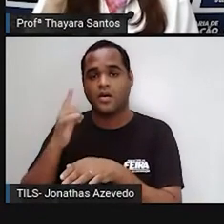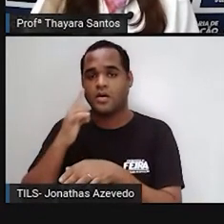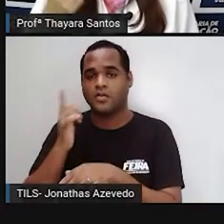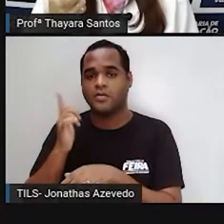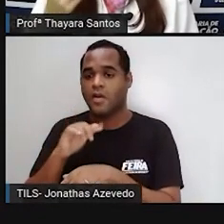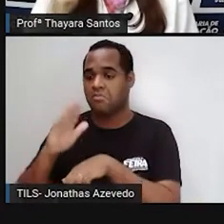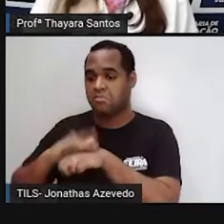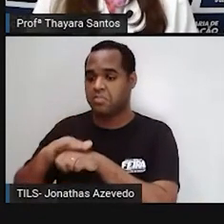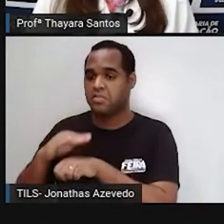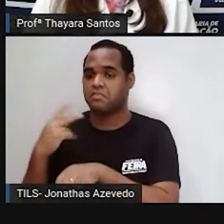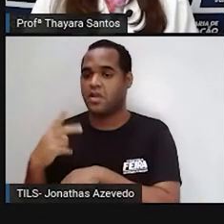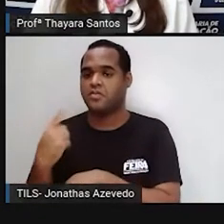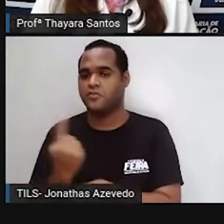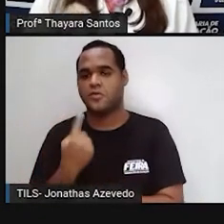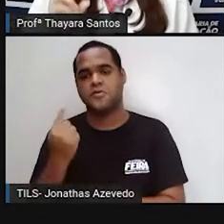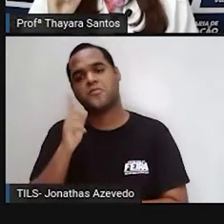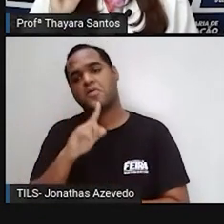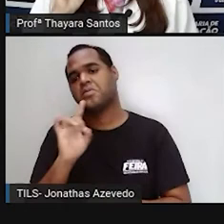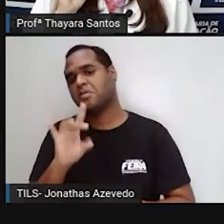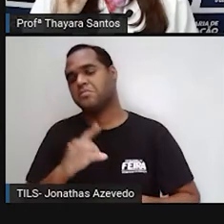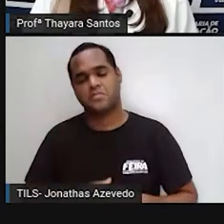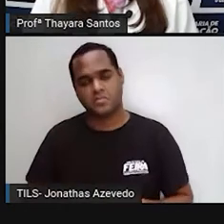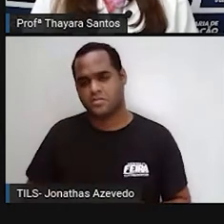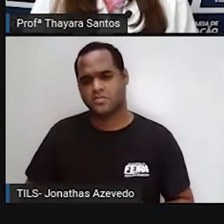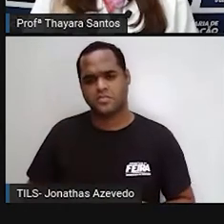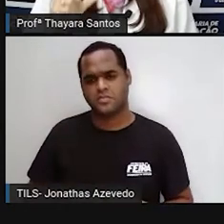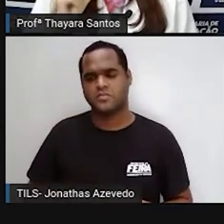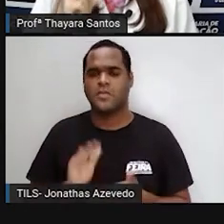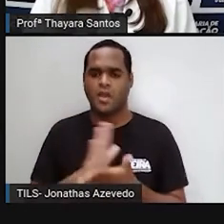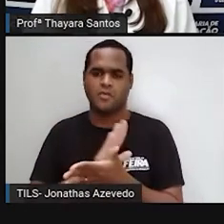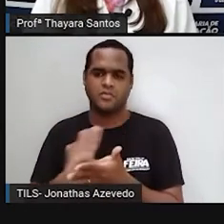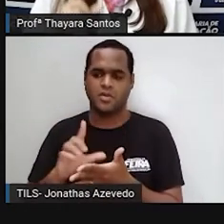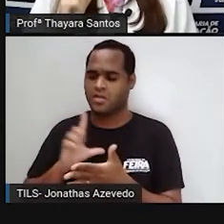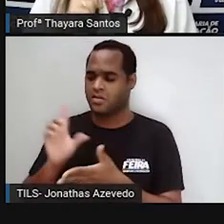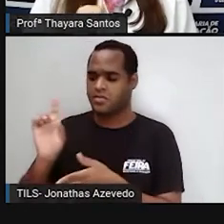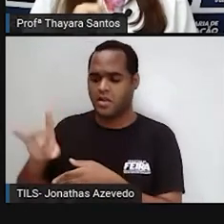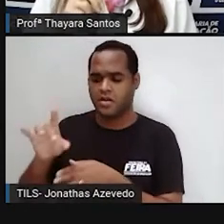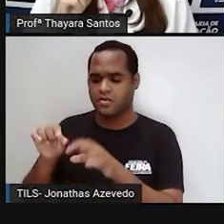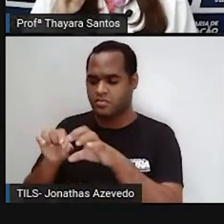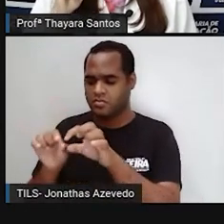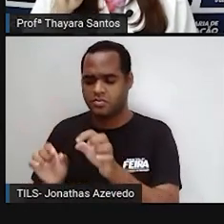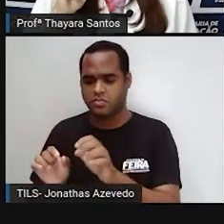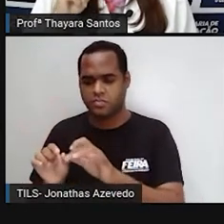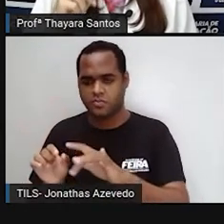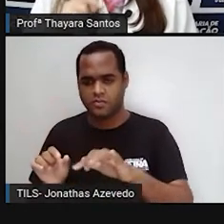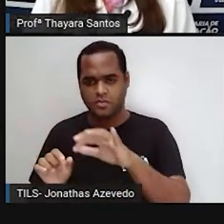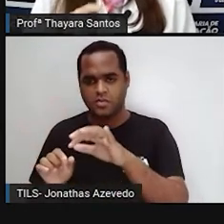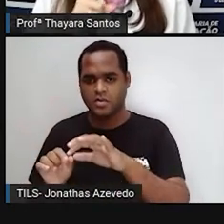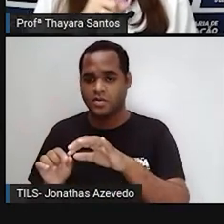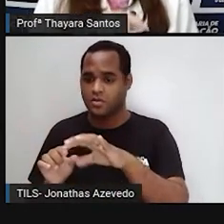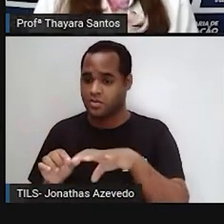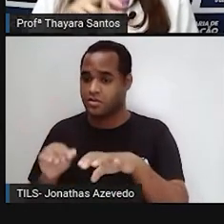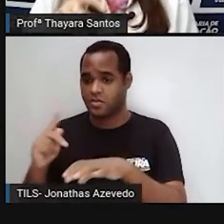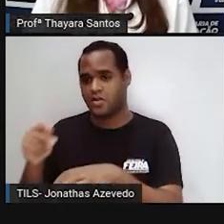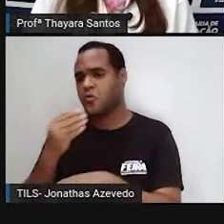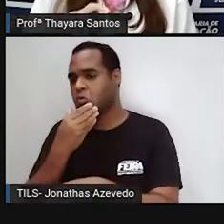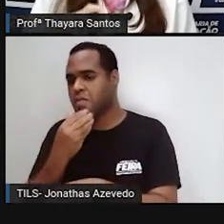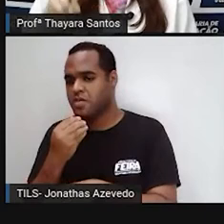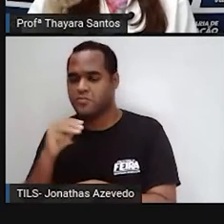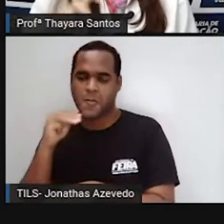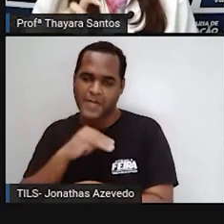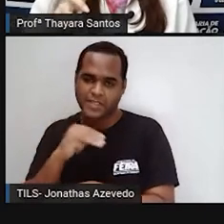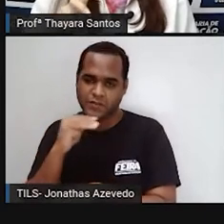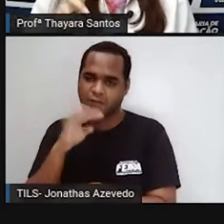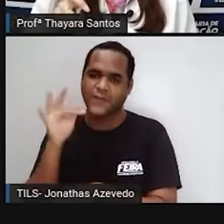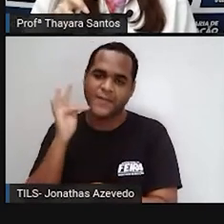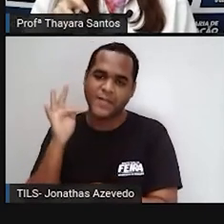organismo sozinho se fecunda. Nesses casos, esses organismos, eles nascem com um aparelho reprodutivo masculino e